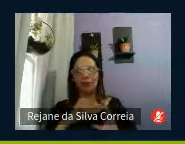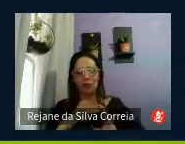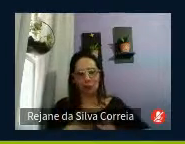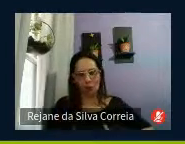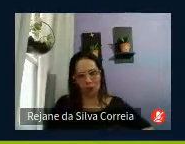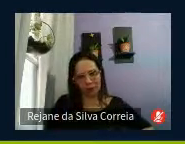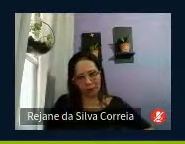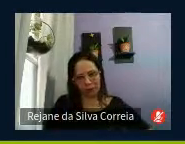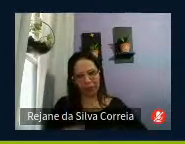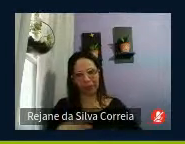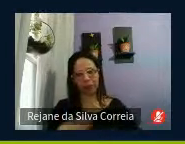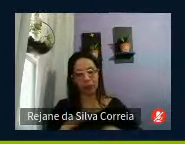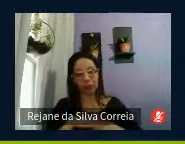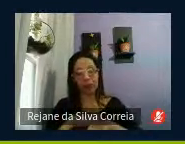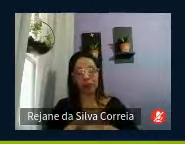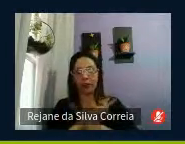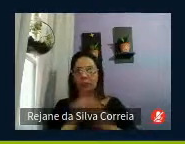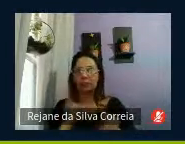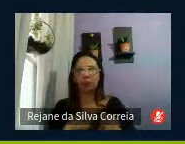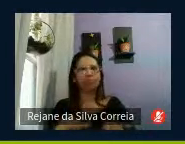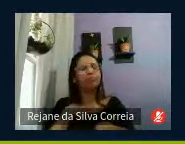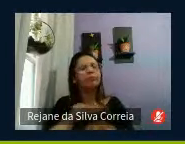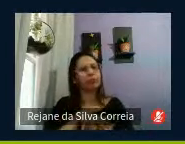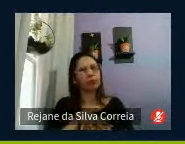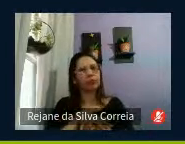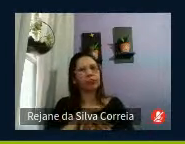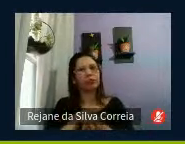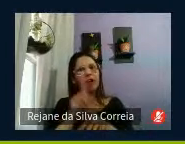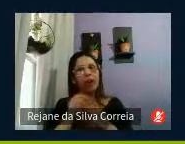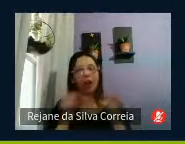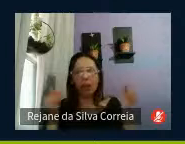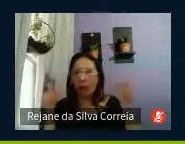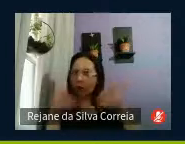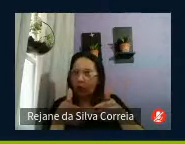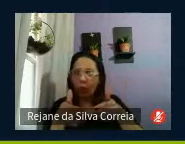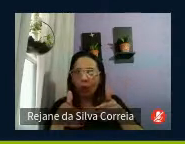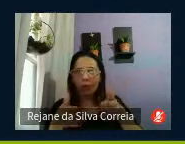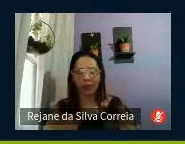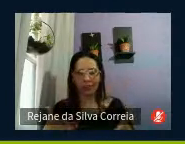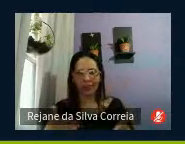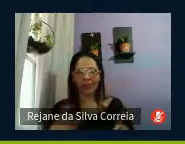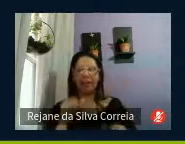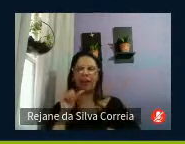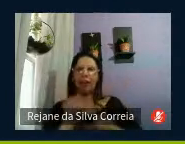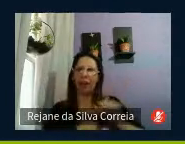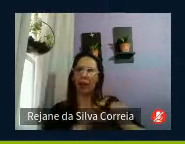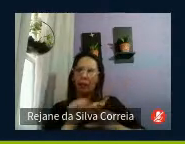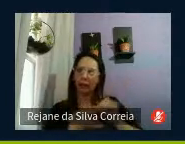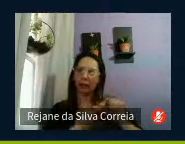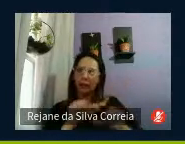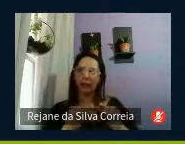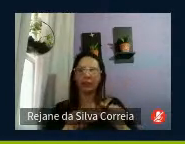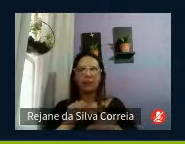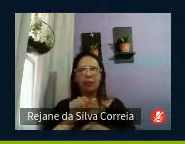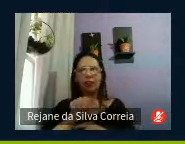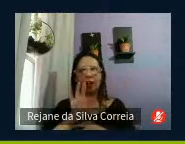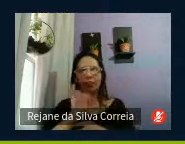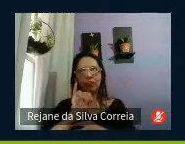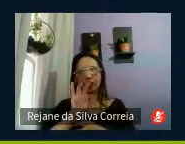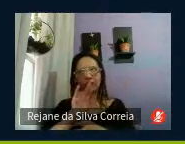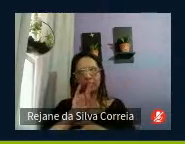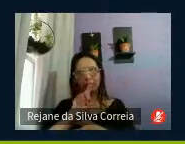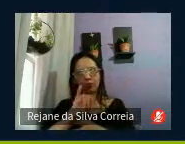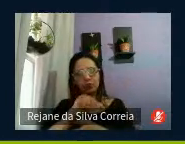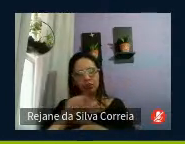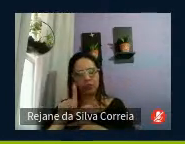de uma visão não inclusiva é o foco inicial, a mudança atitudinal para a quebra de